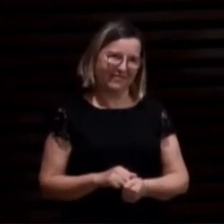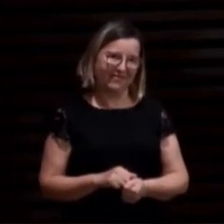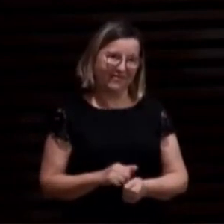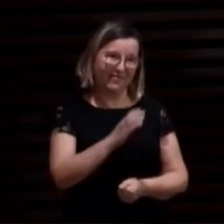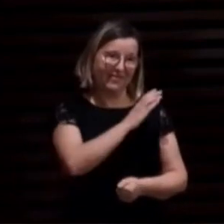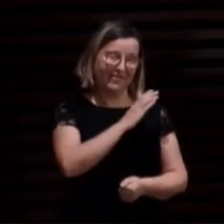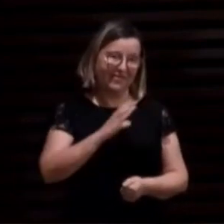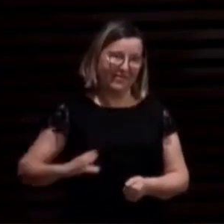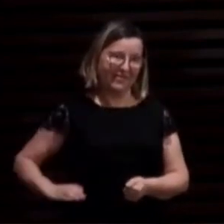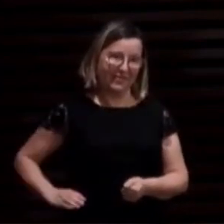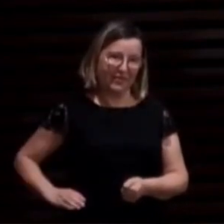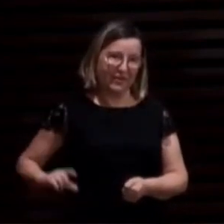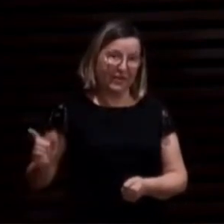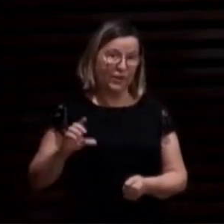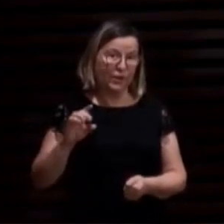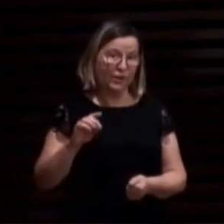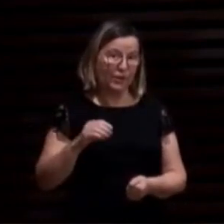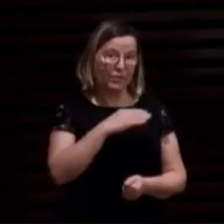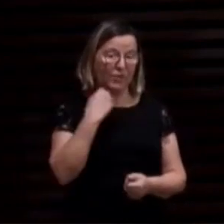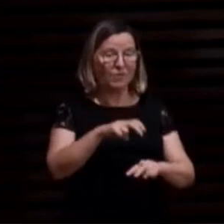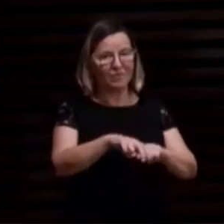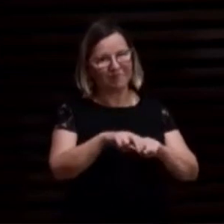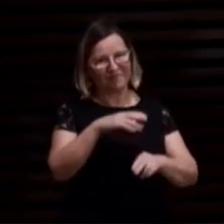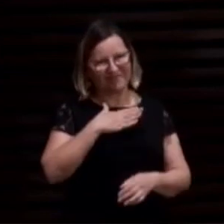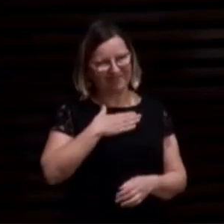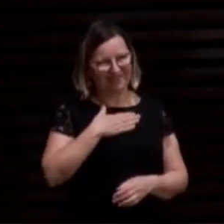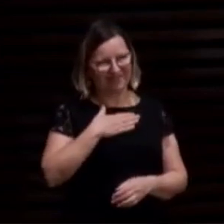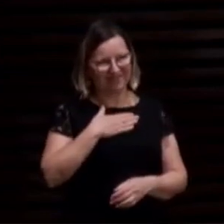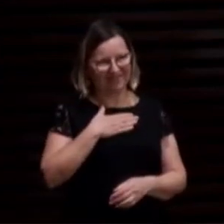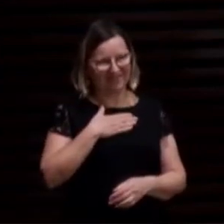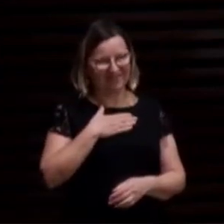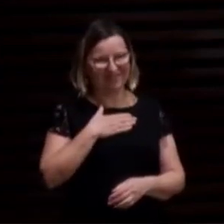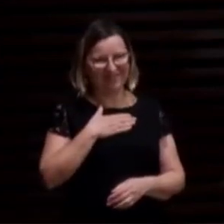Cristo não apenas morreu por mim,